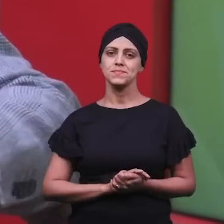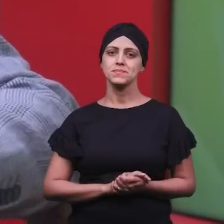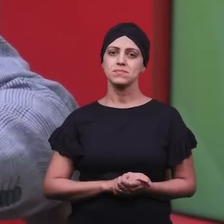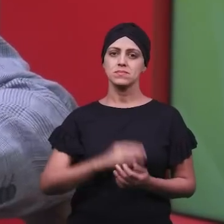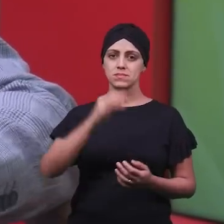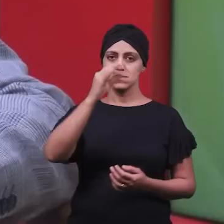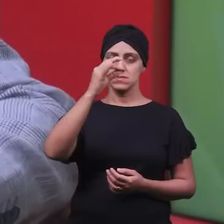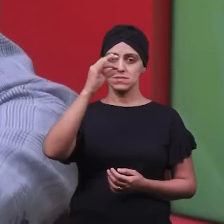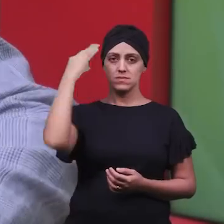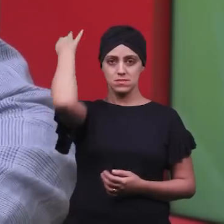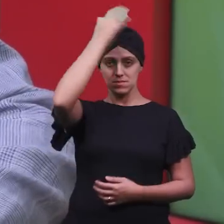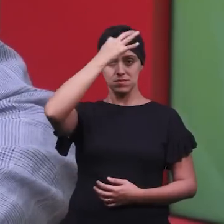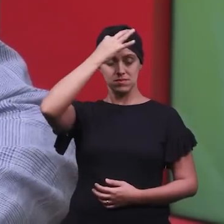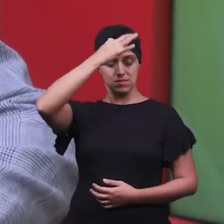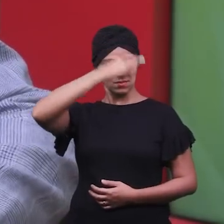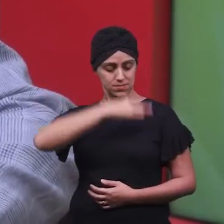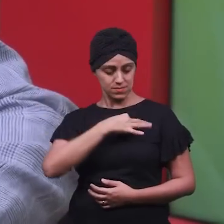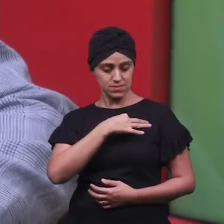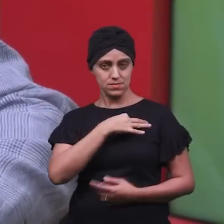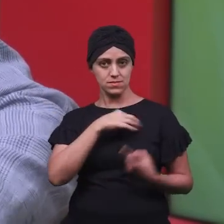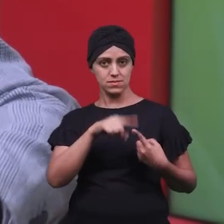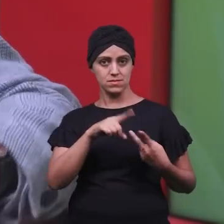batismo com o Espírito Santo,